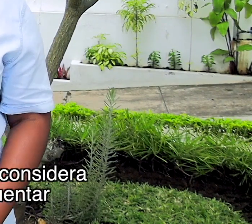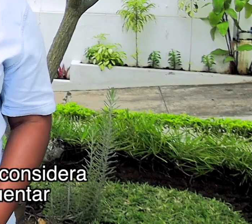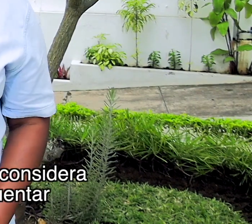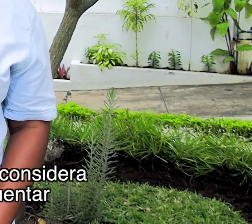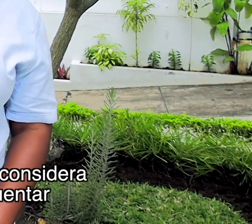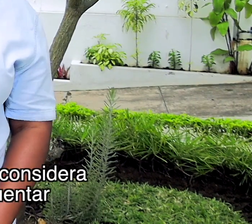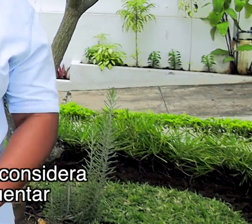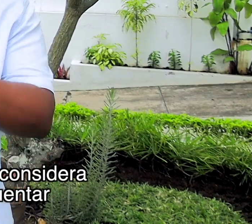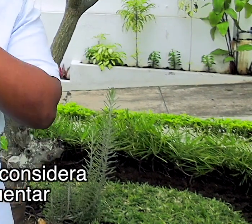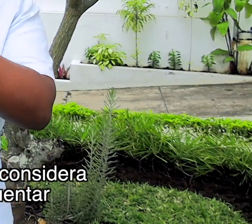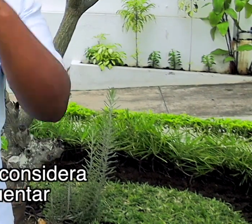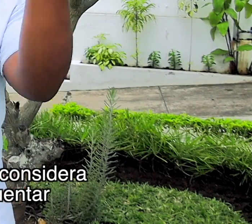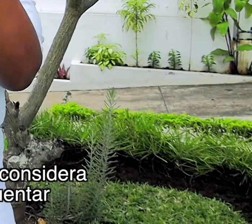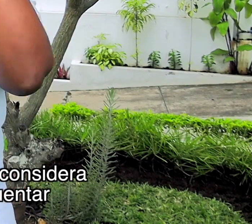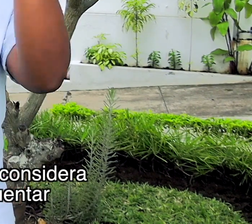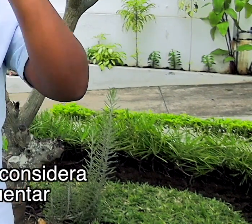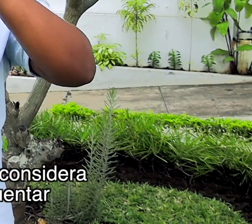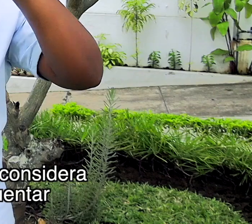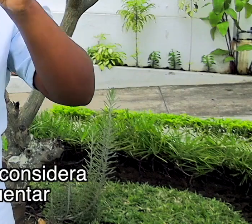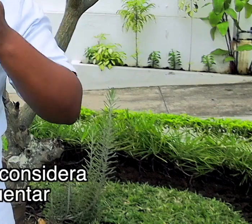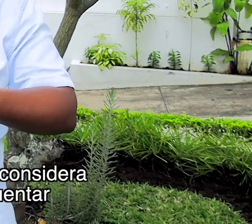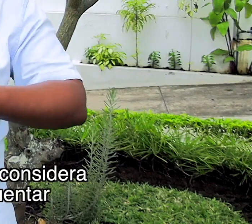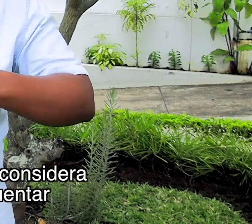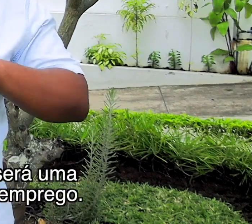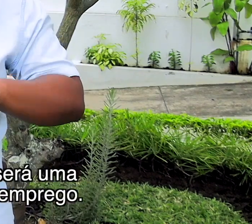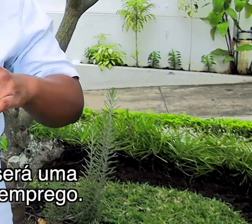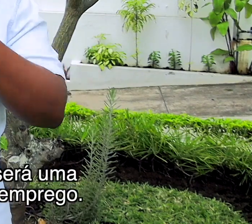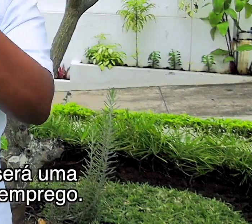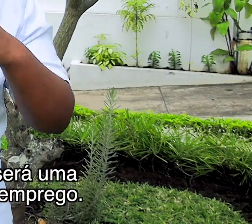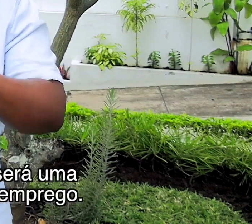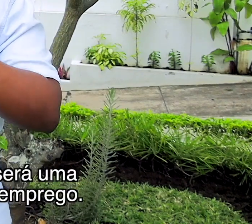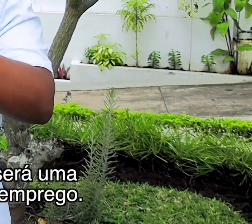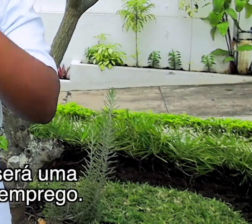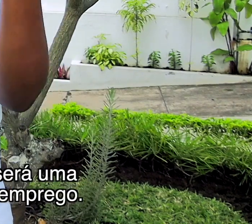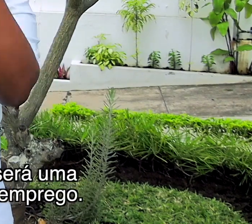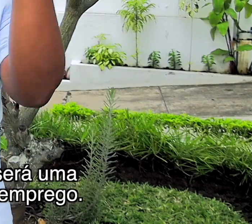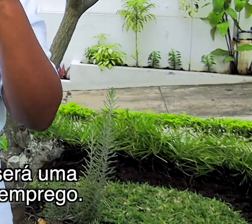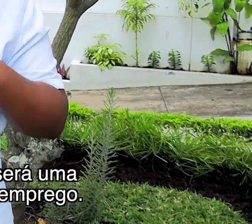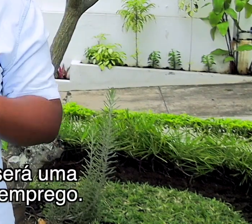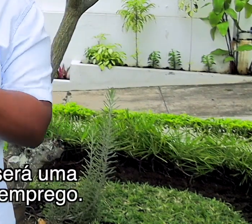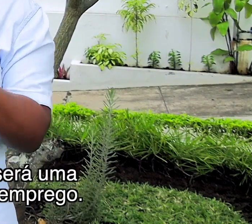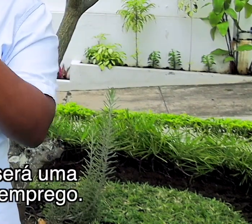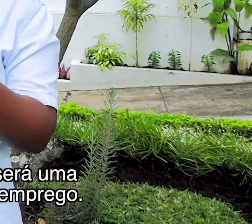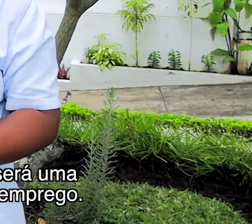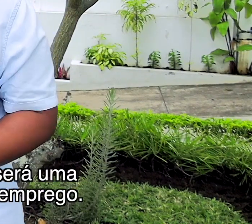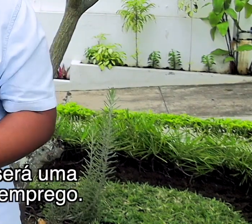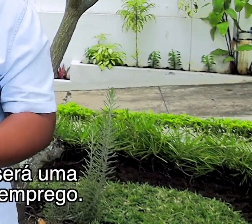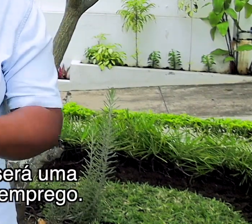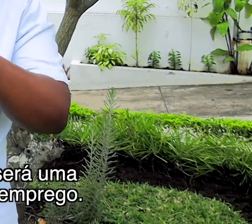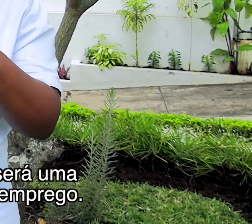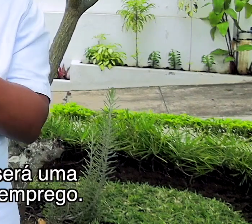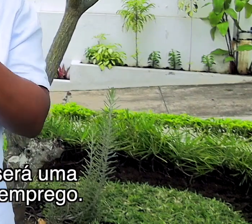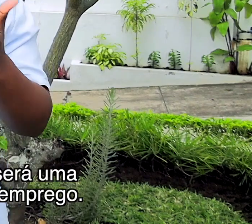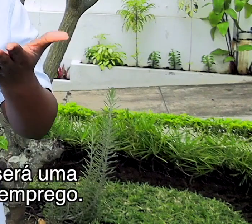Apesar das limitações, Isabel considera valer a pena estar a frequentar o curso de informática, pois será uma valência na hora